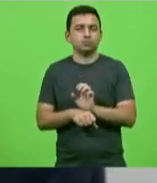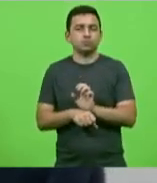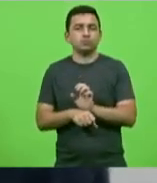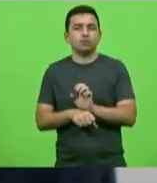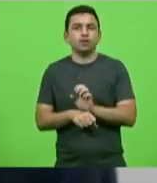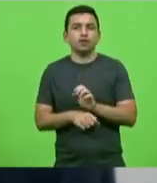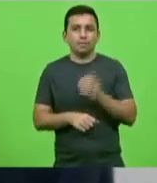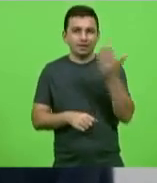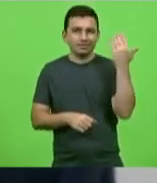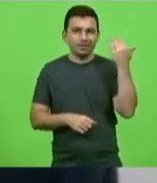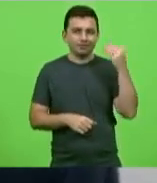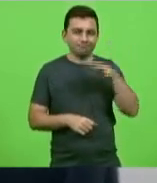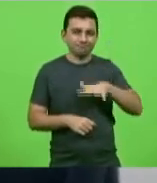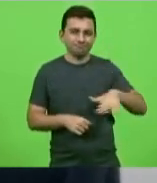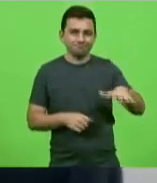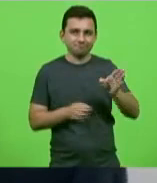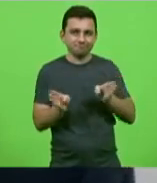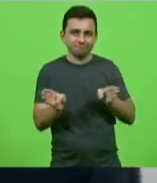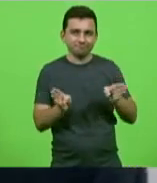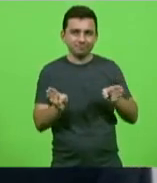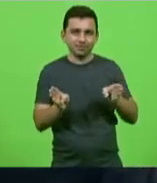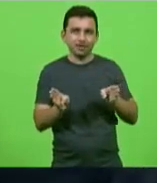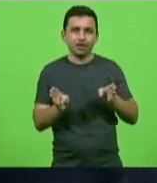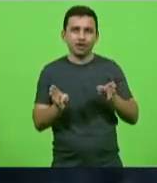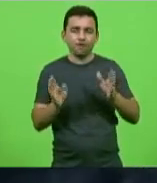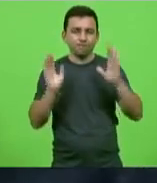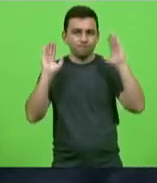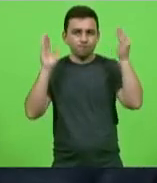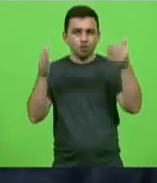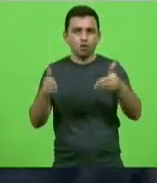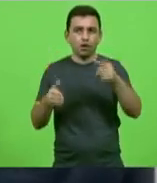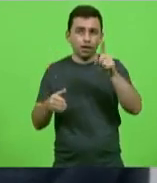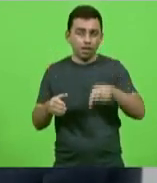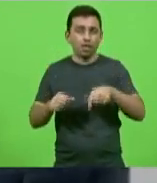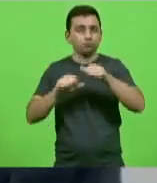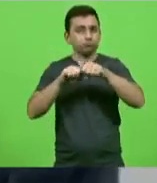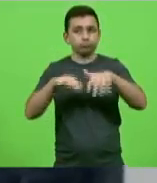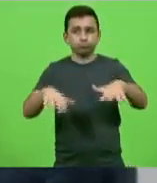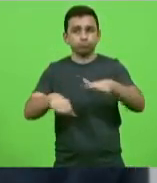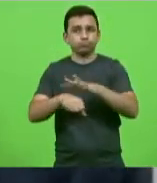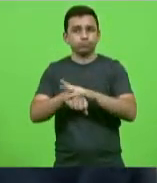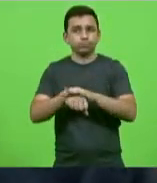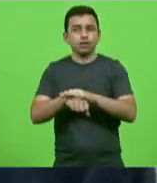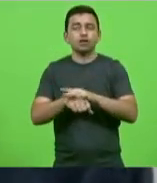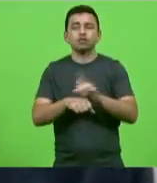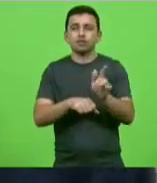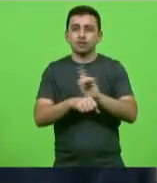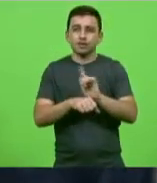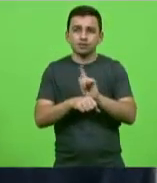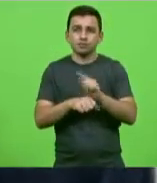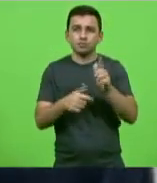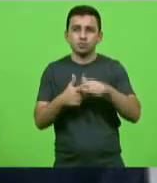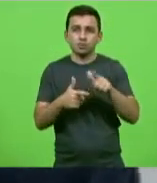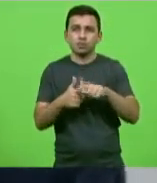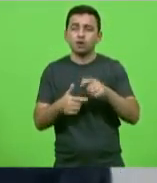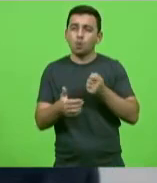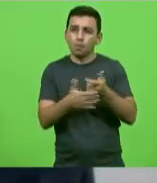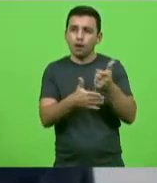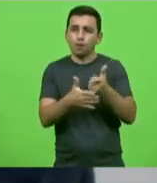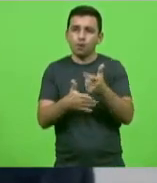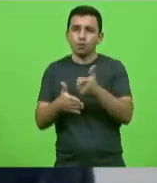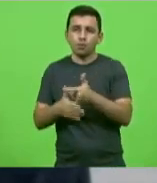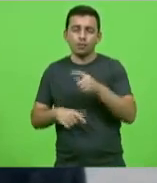naquele instante, voltada quase que absolutamente ao tema de combate à pandemia, à gerência da crise e à aquisição de